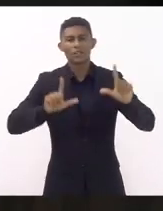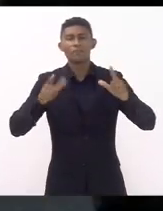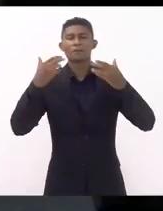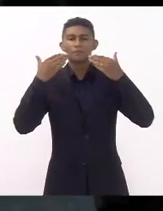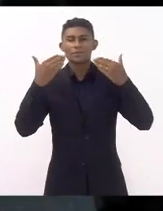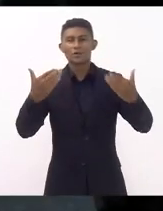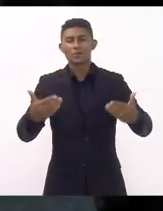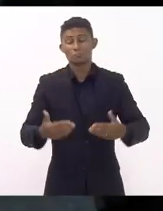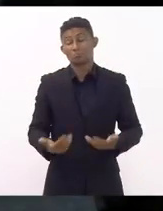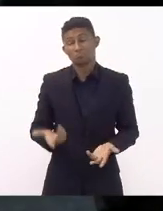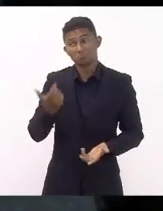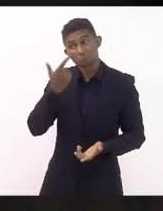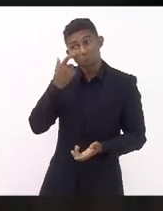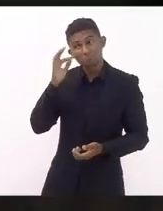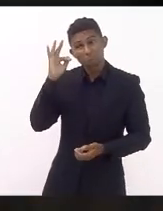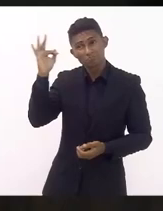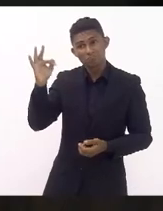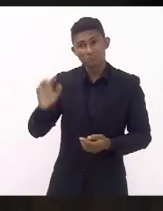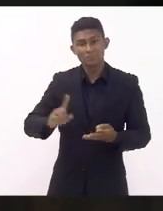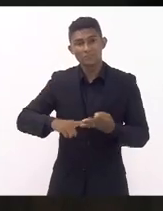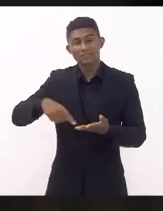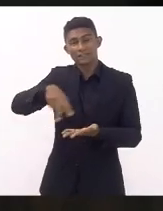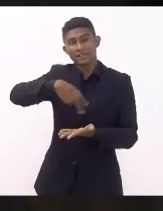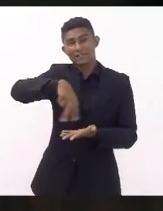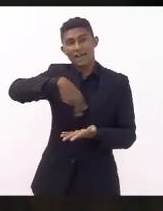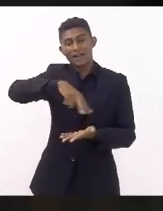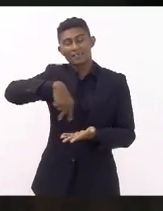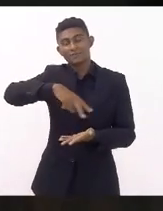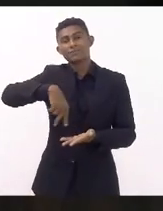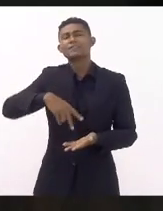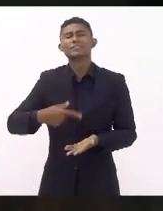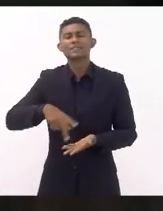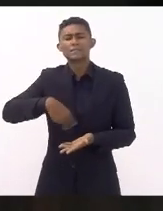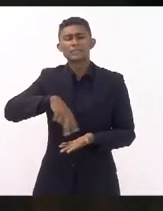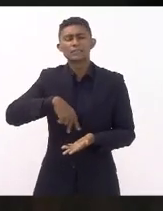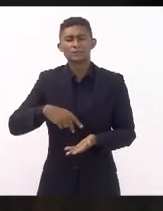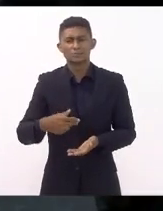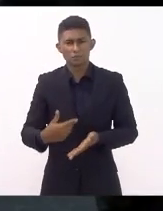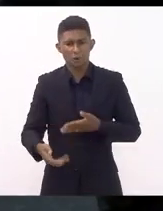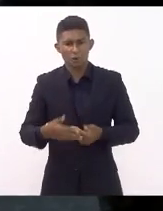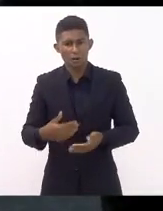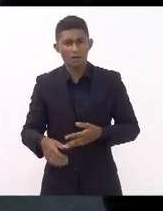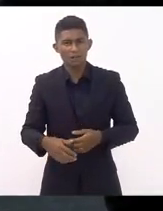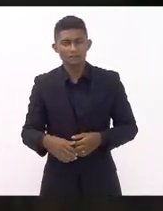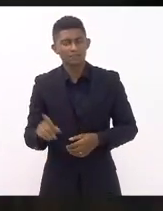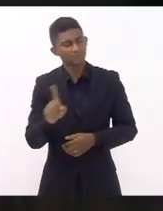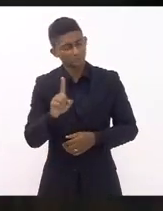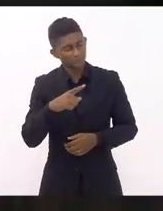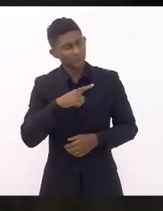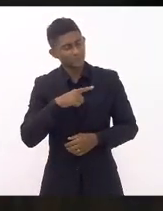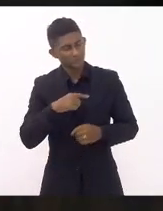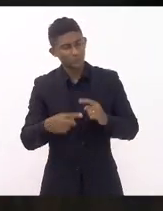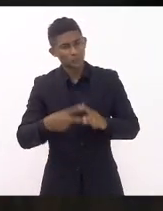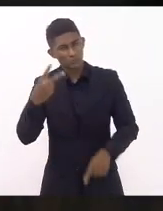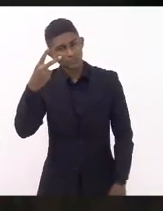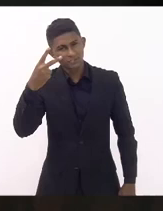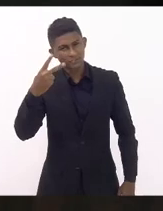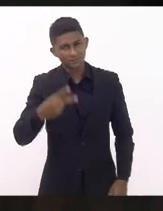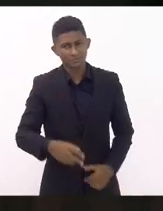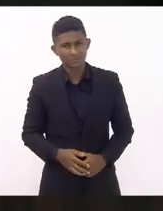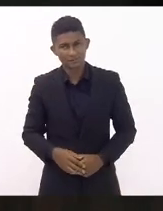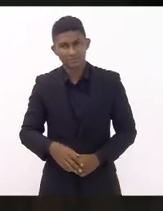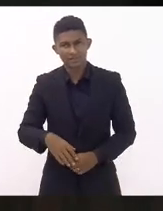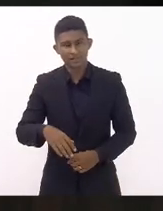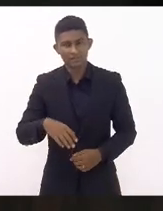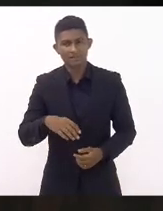aí um dia. E dançarino, mas não é qualquer dançarino, não. Qual é a dança, hein? Tem duas. O